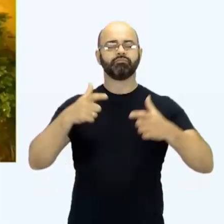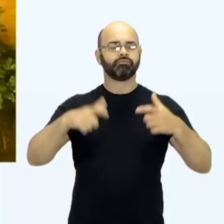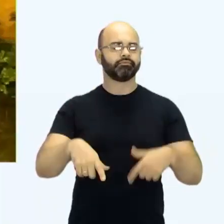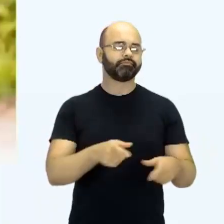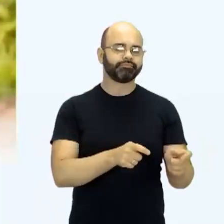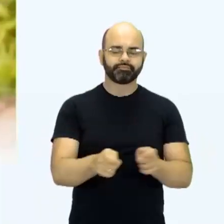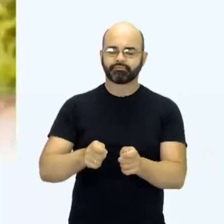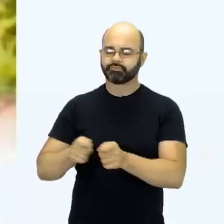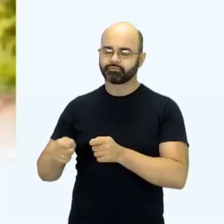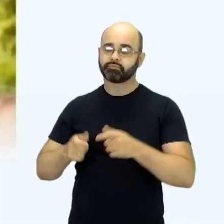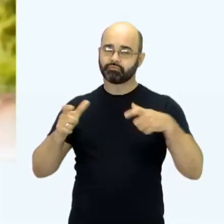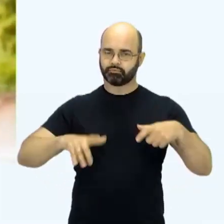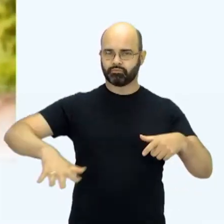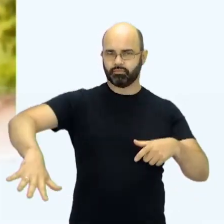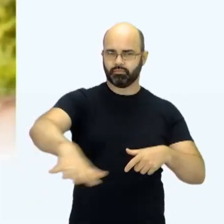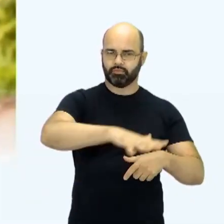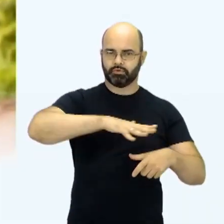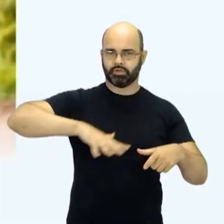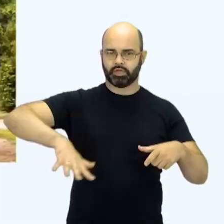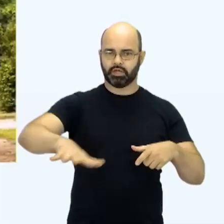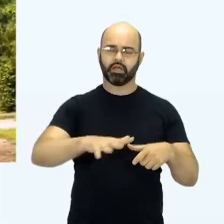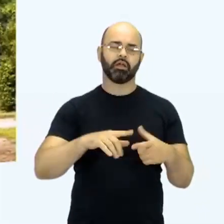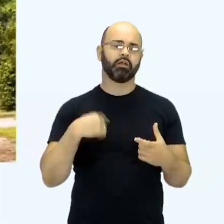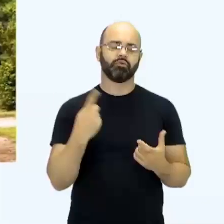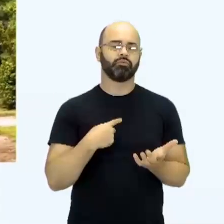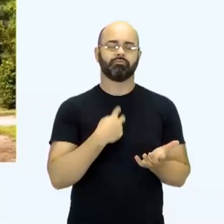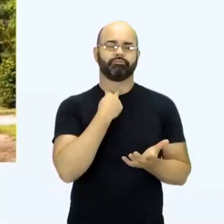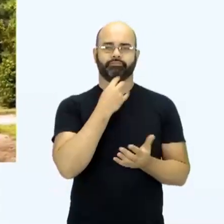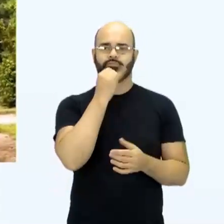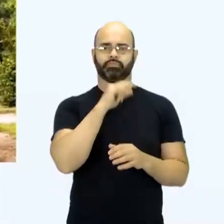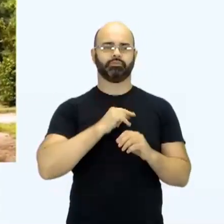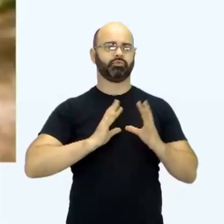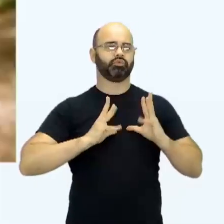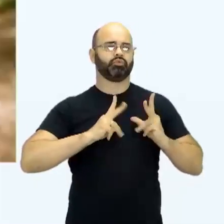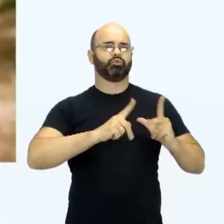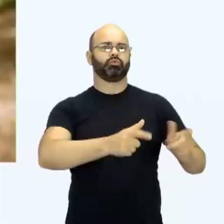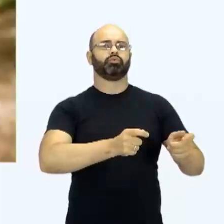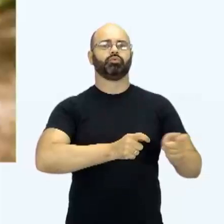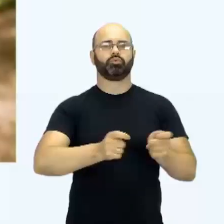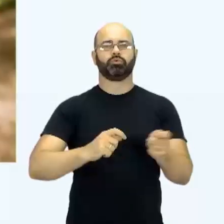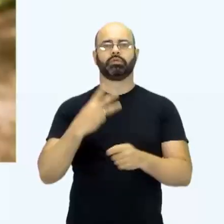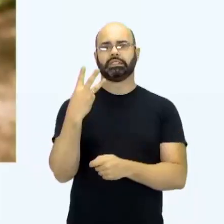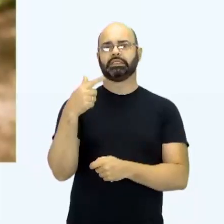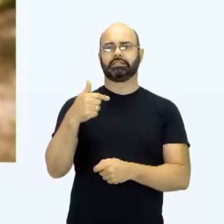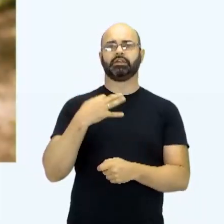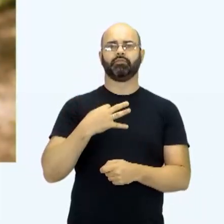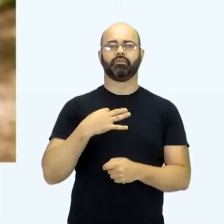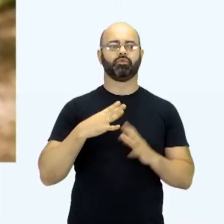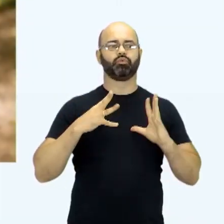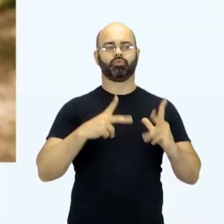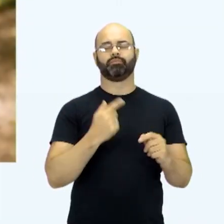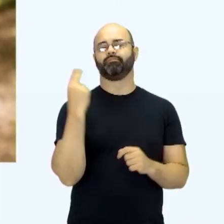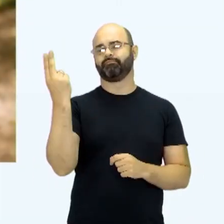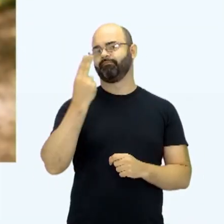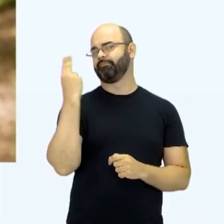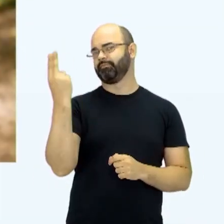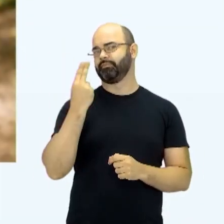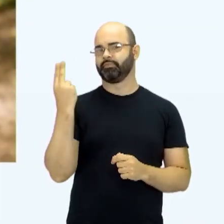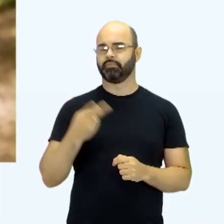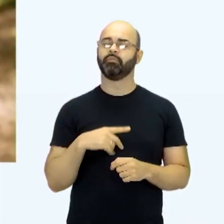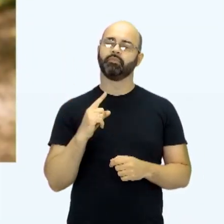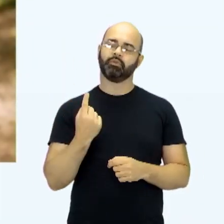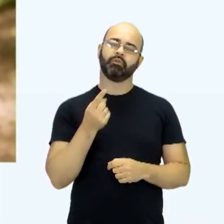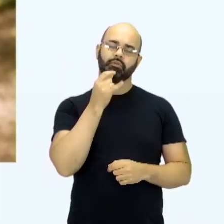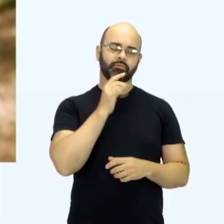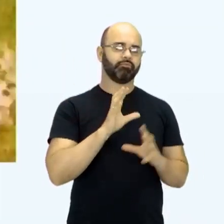na Resex Terapixi, a gente não teria condições de gerenciar todos os 37 voluntários. Então, em cada eixo